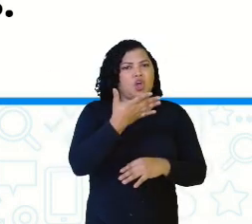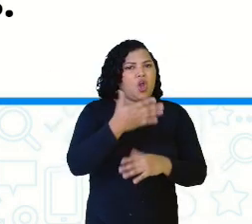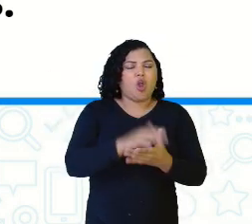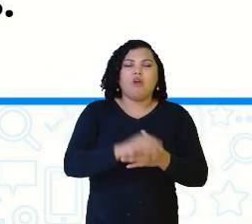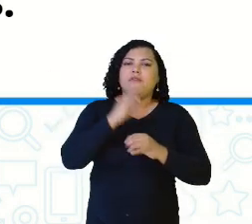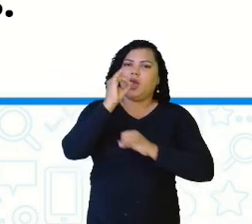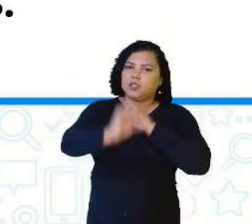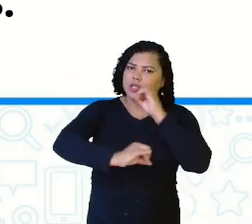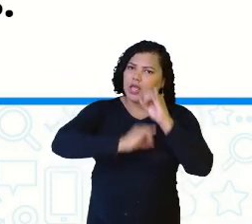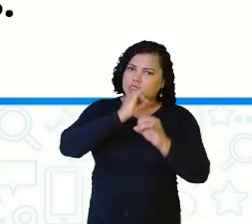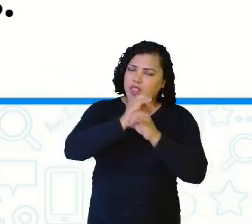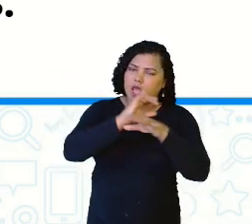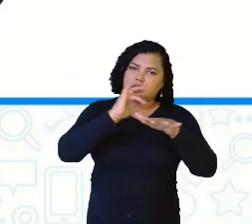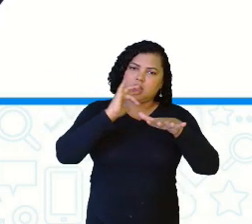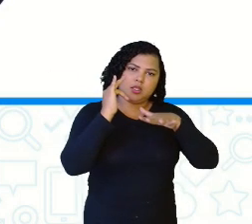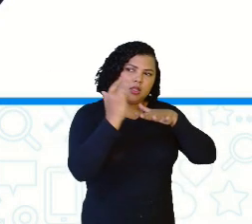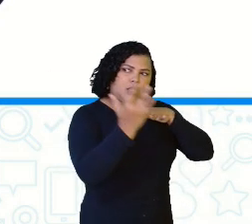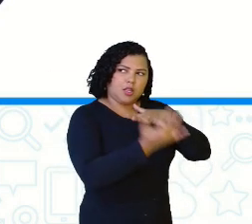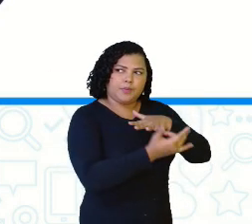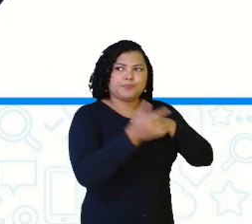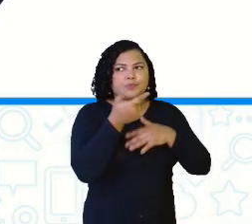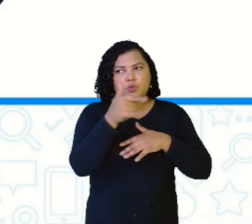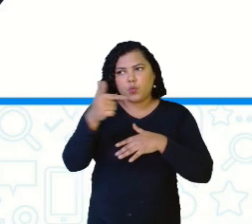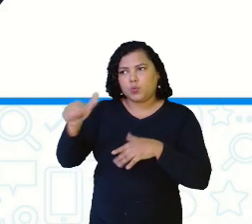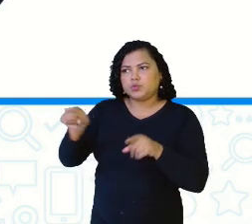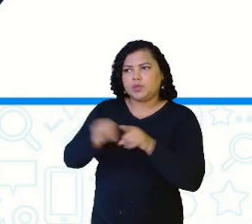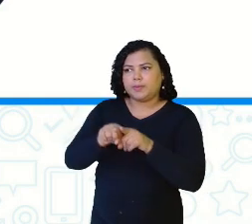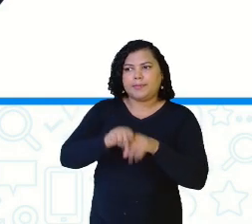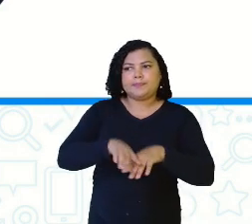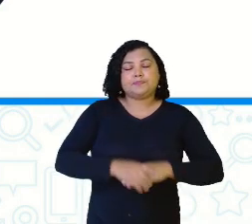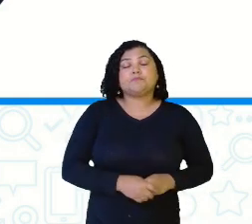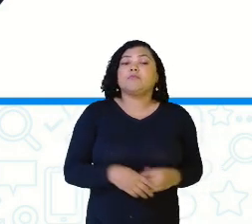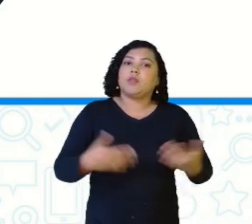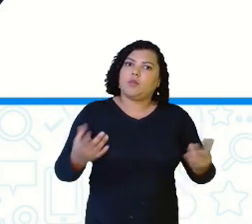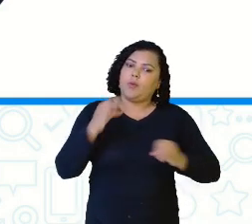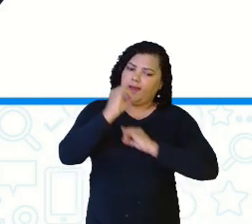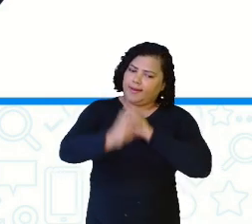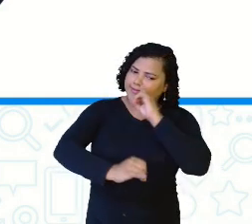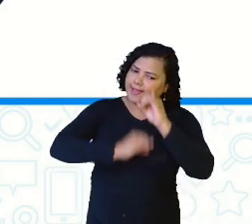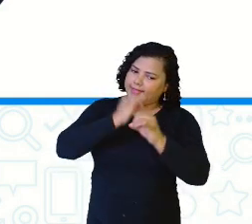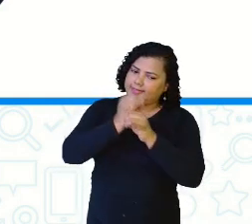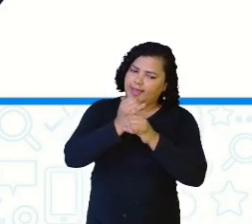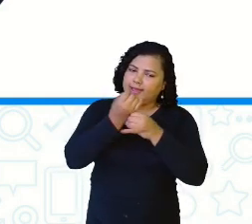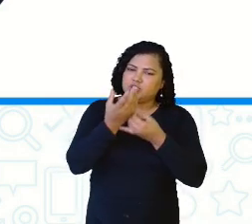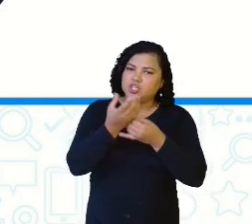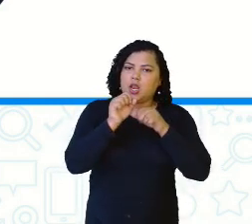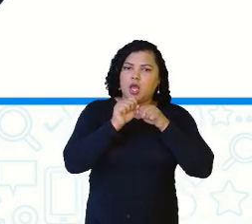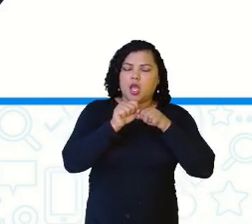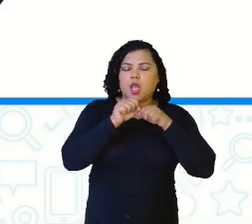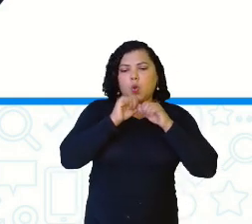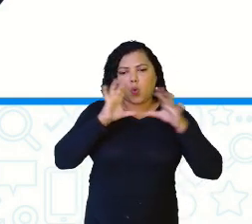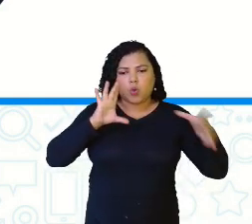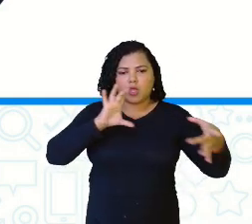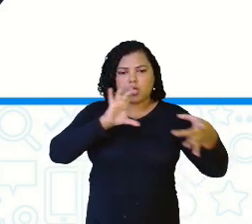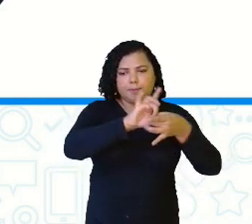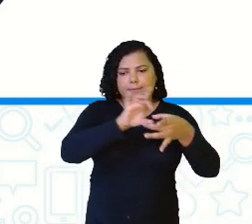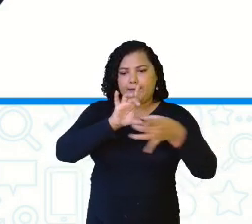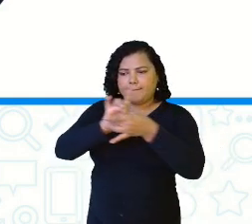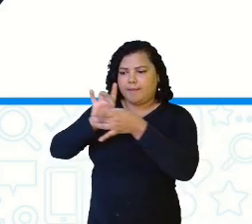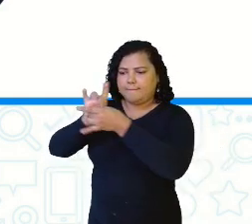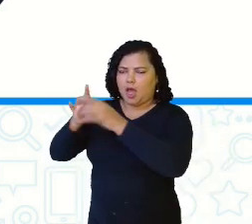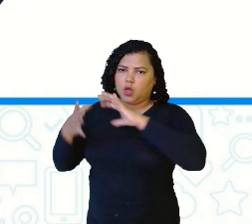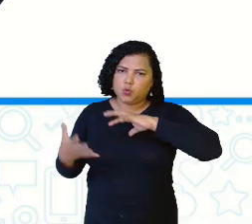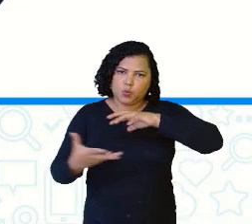da internet, das redes sociais e outros. A internet é uma rede em escala mundial, com milhões de